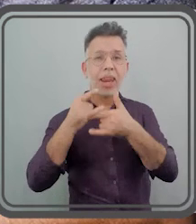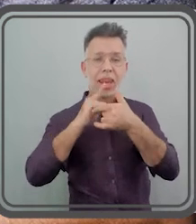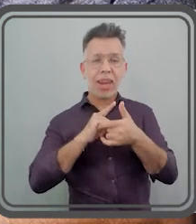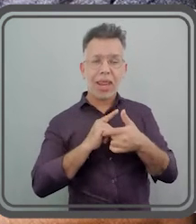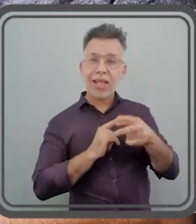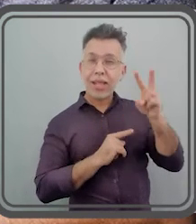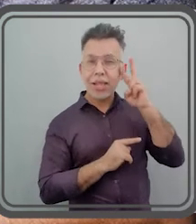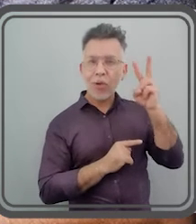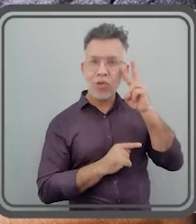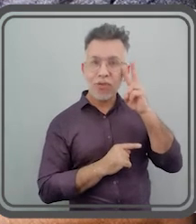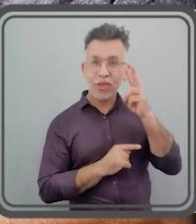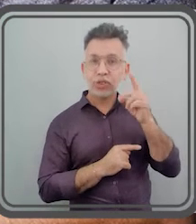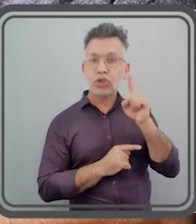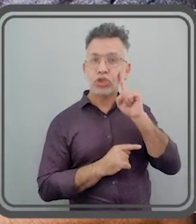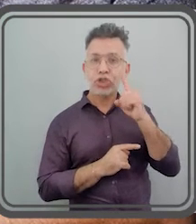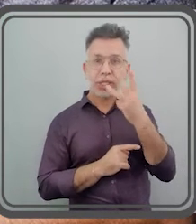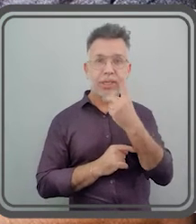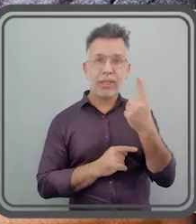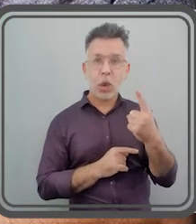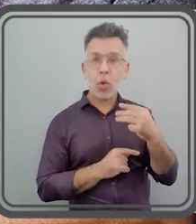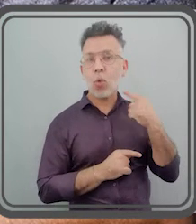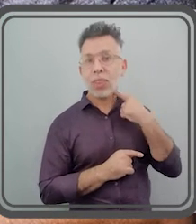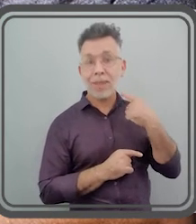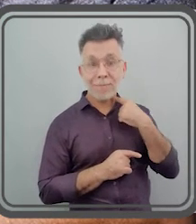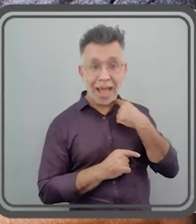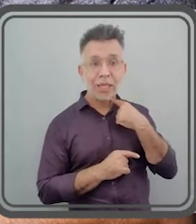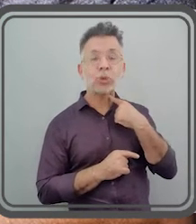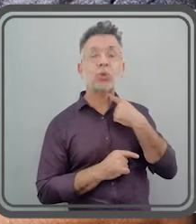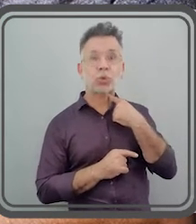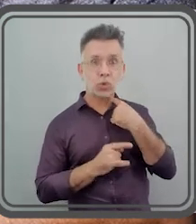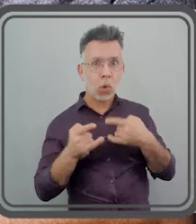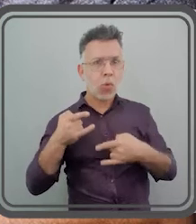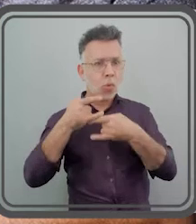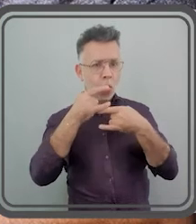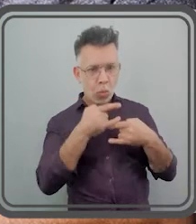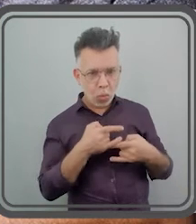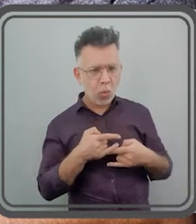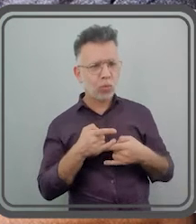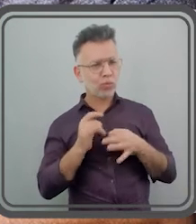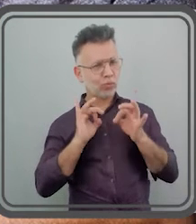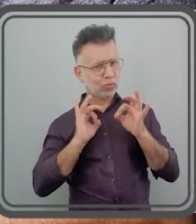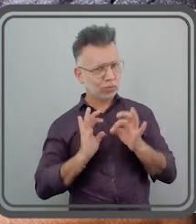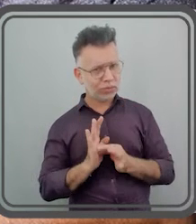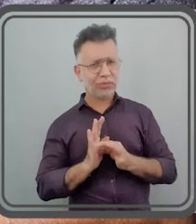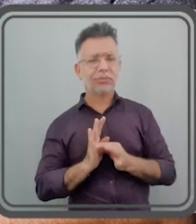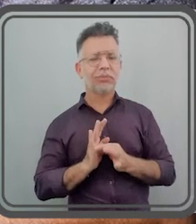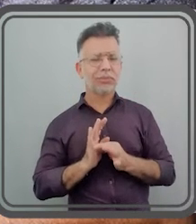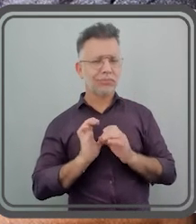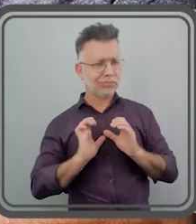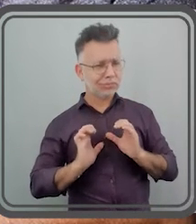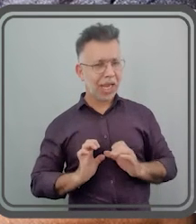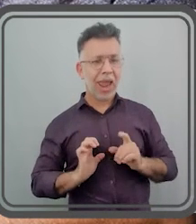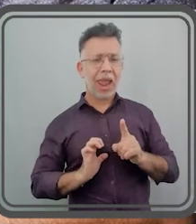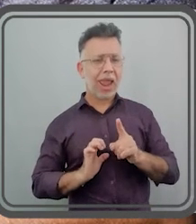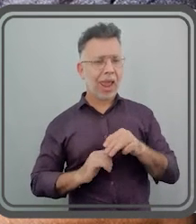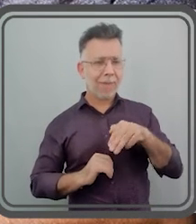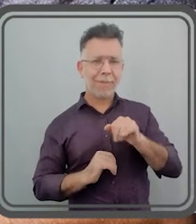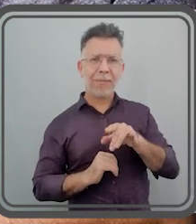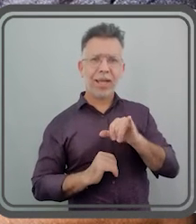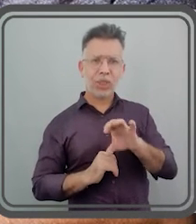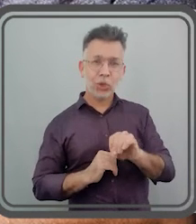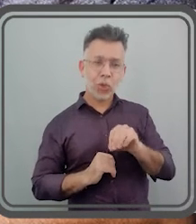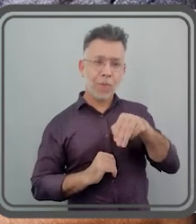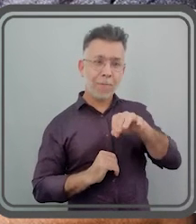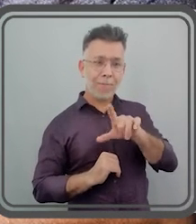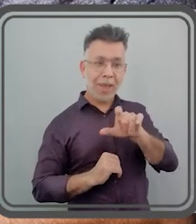de segunda-feira já 31 de Maio Live TV Cívico com quem disse Mário Mello fundador e CEO do